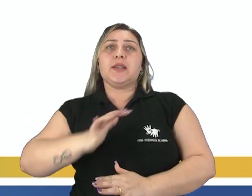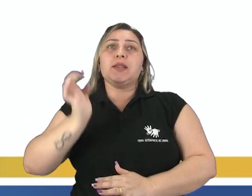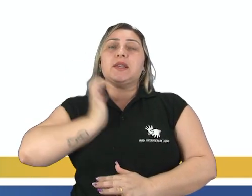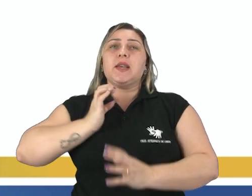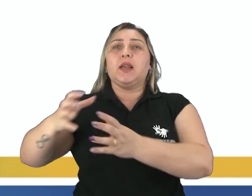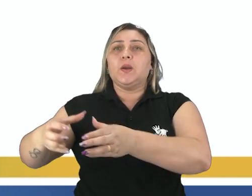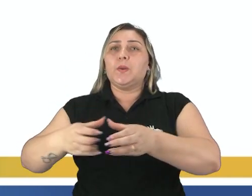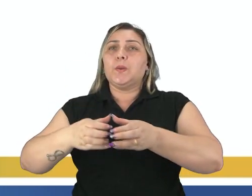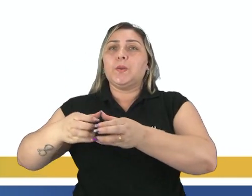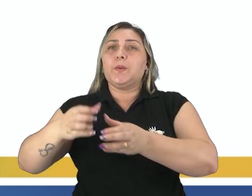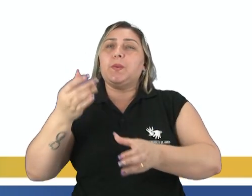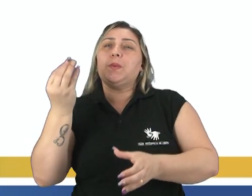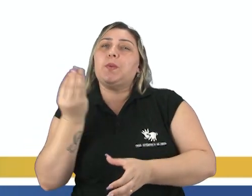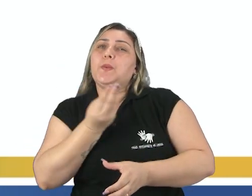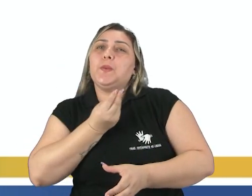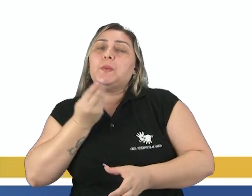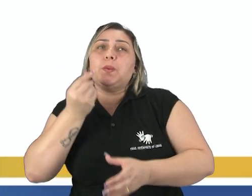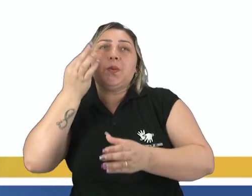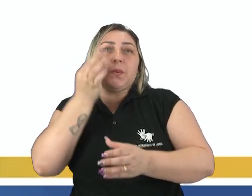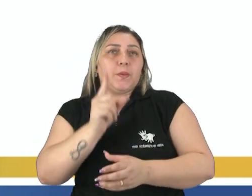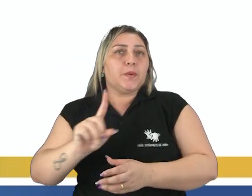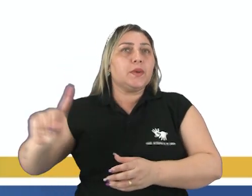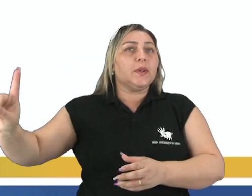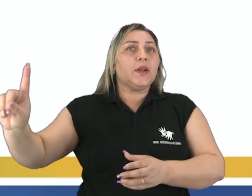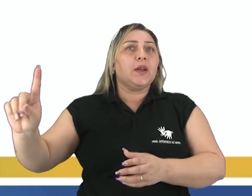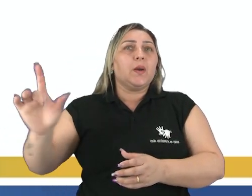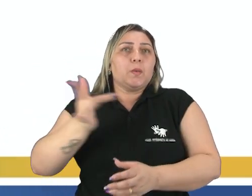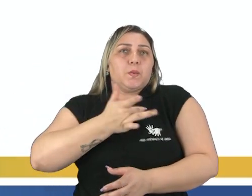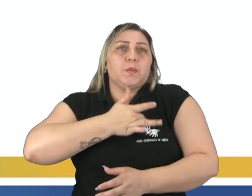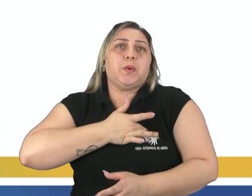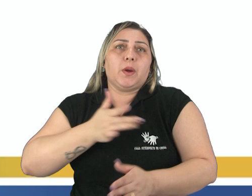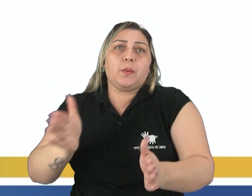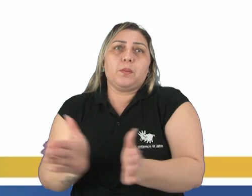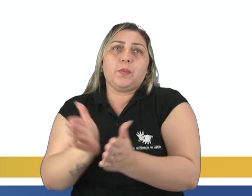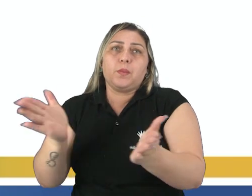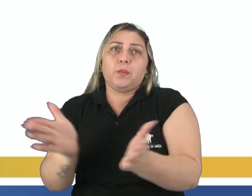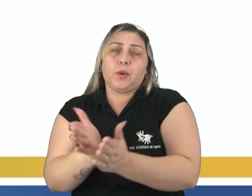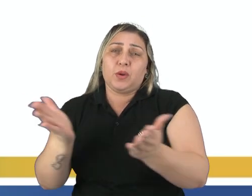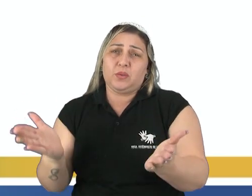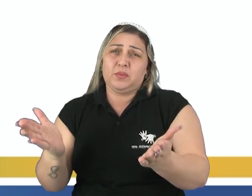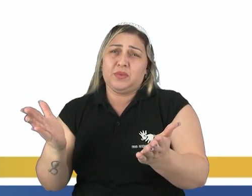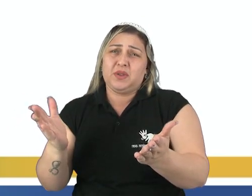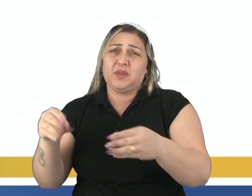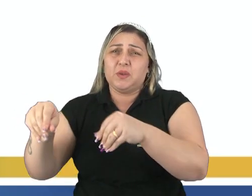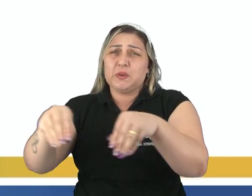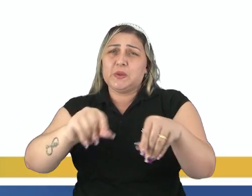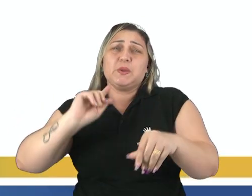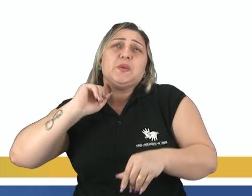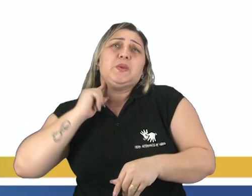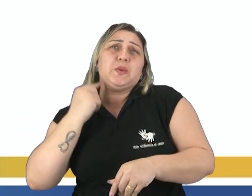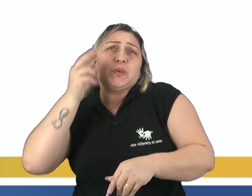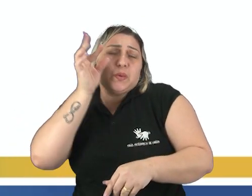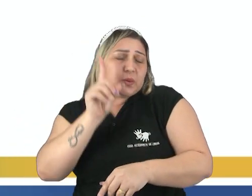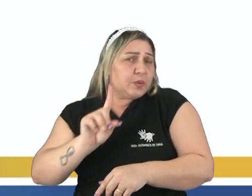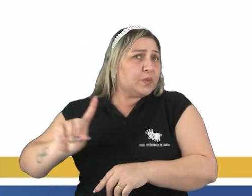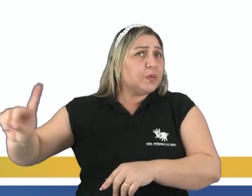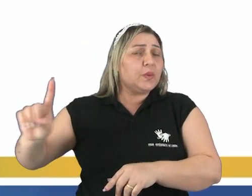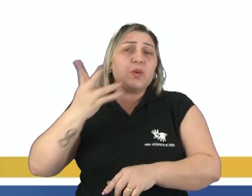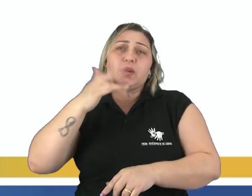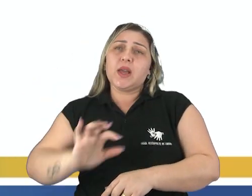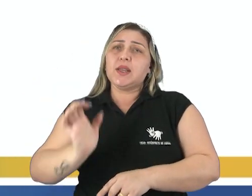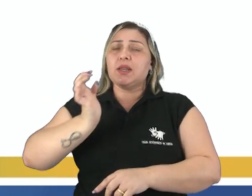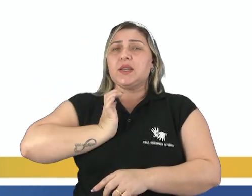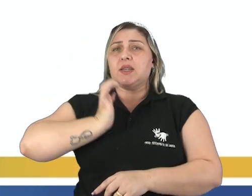tacacá saborear. Lá de longe eu vi as coitadinhas pobres na poeira se apagar. Lá de longe eu vi as